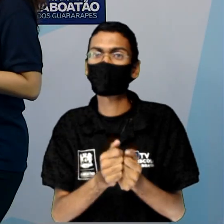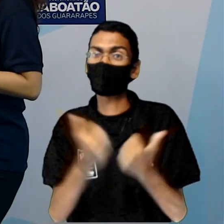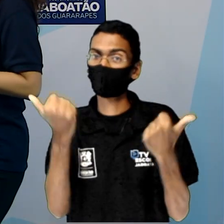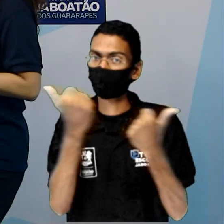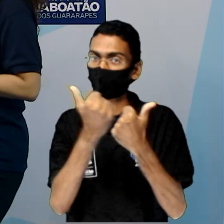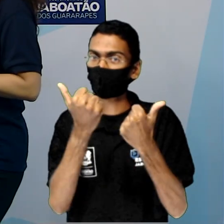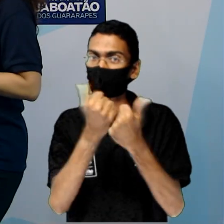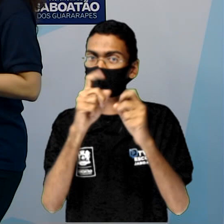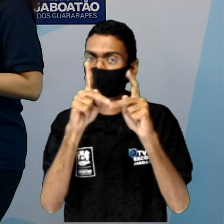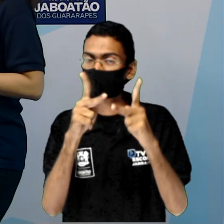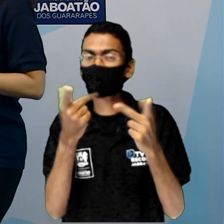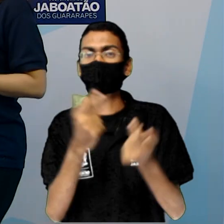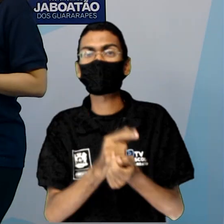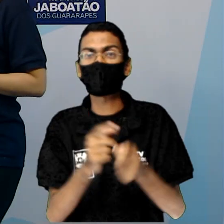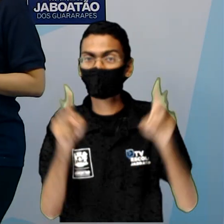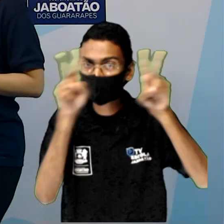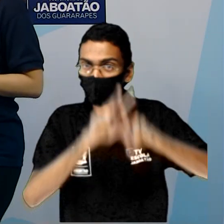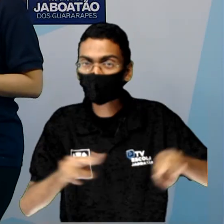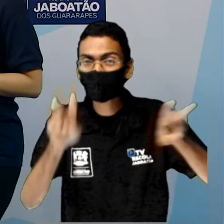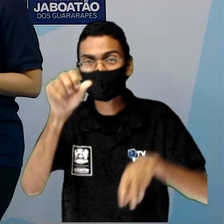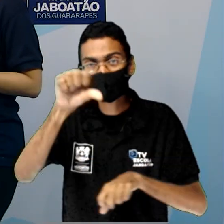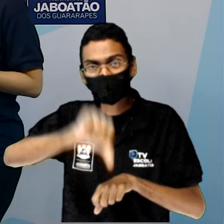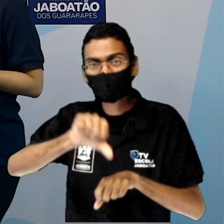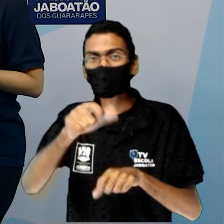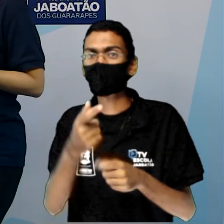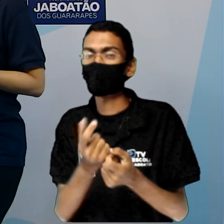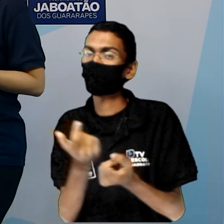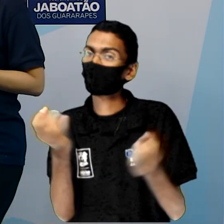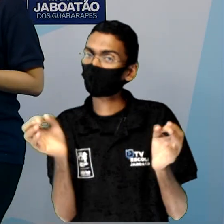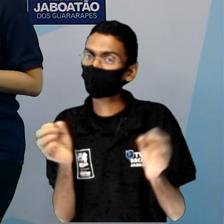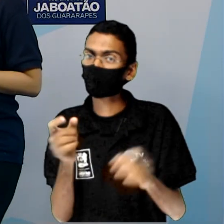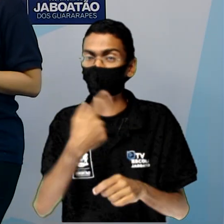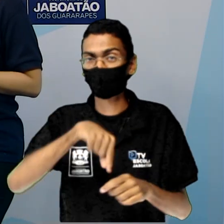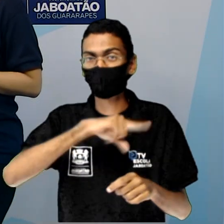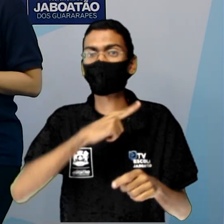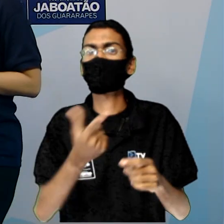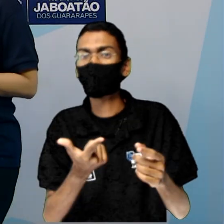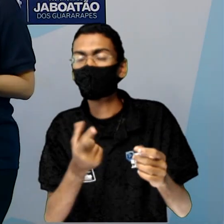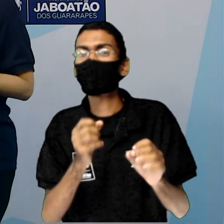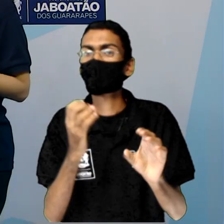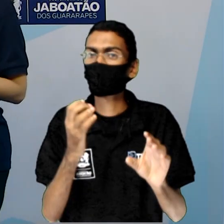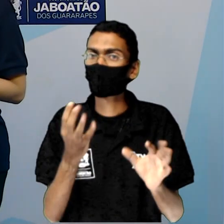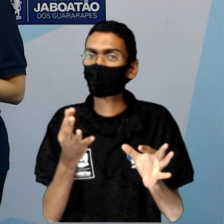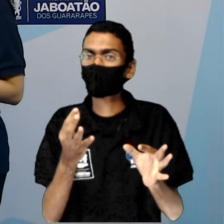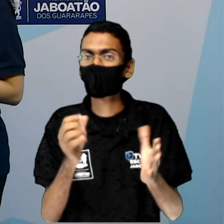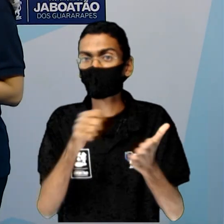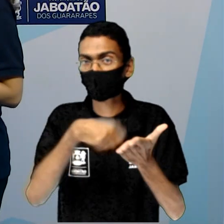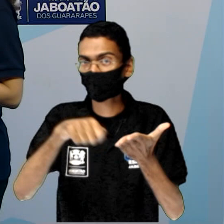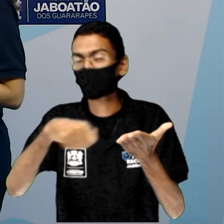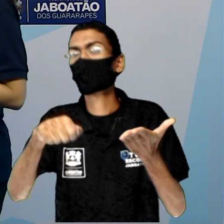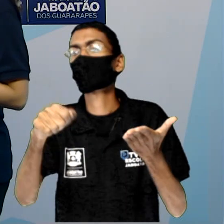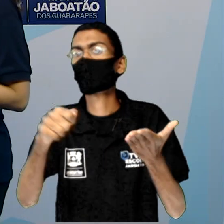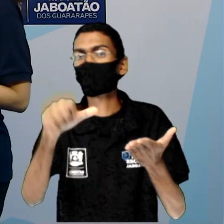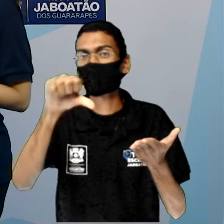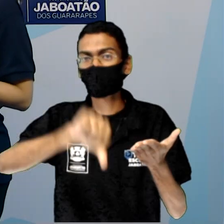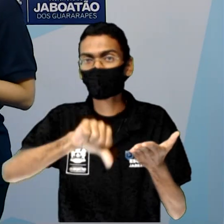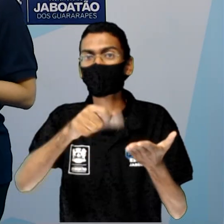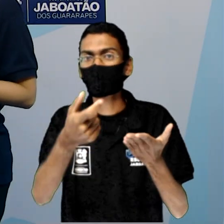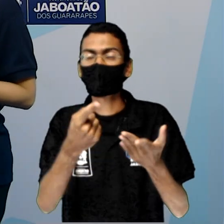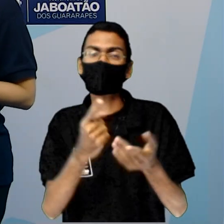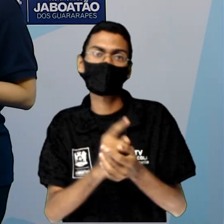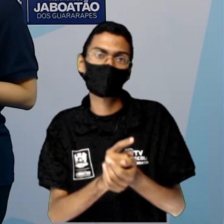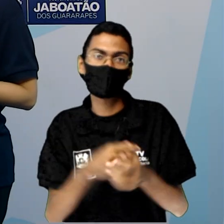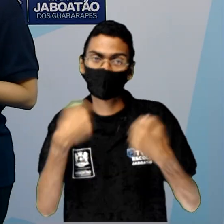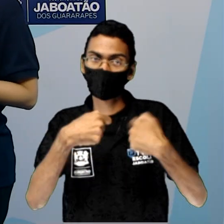vai ver a forma negativa. Para a gente formar a negação, a gente precisa do não, que em inglês é